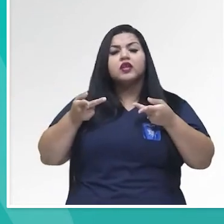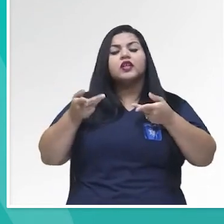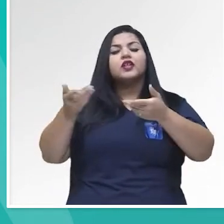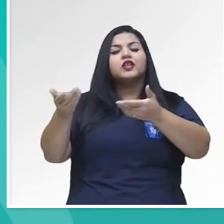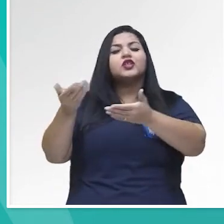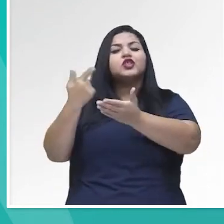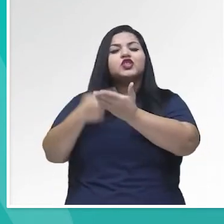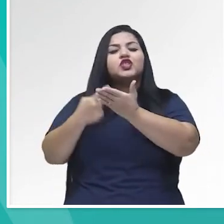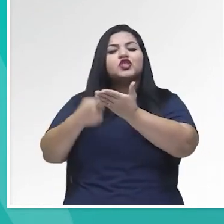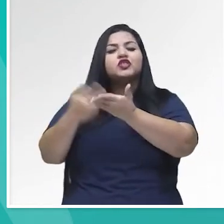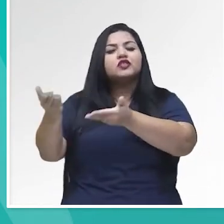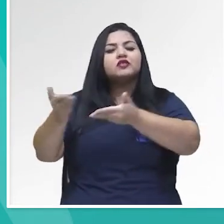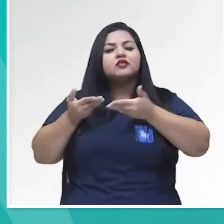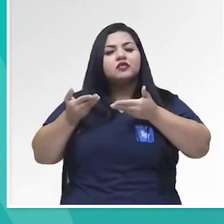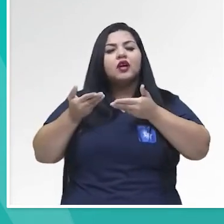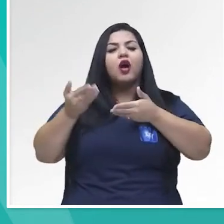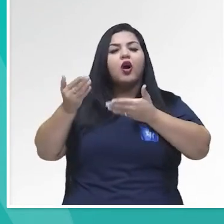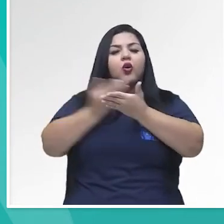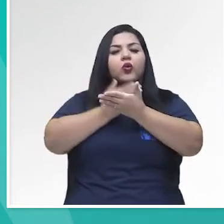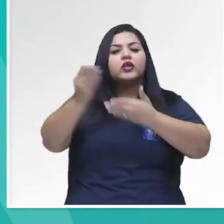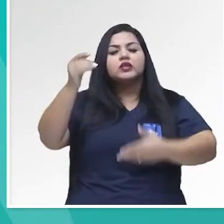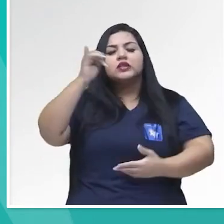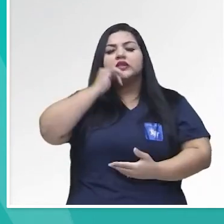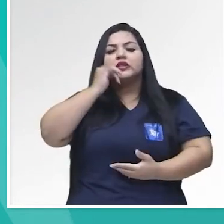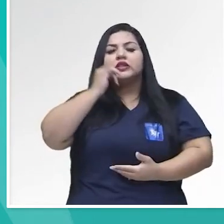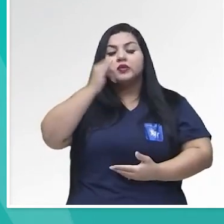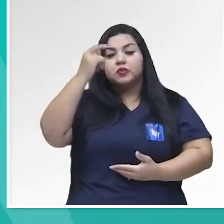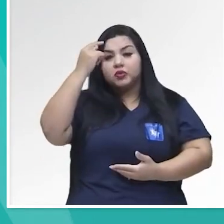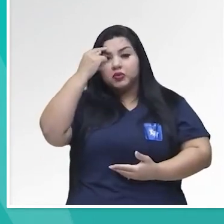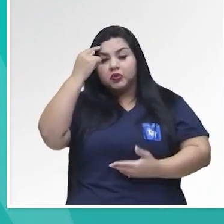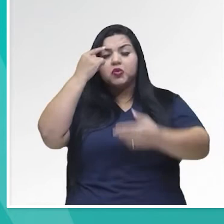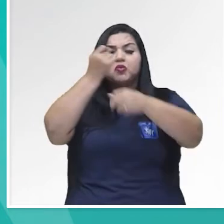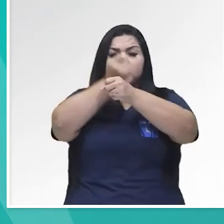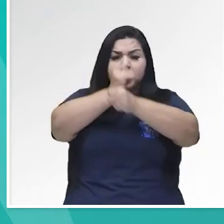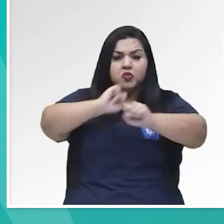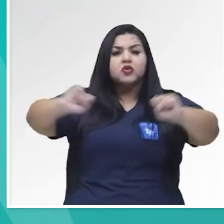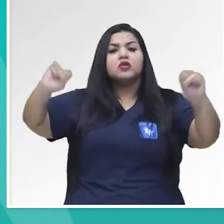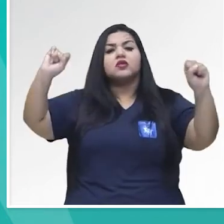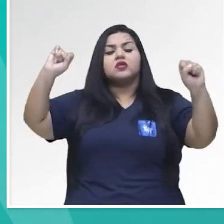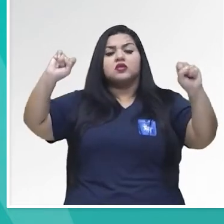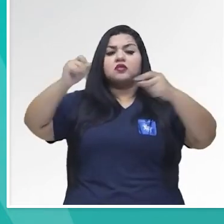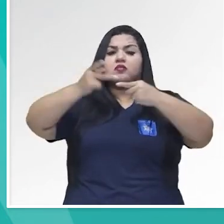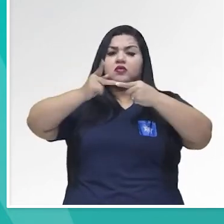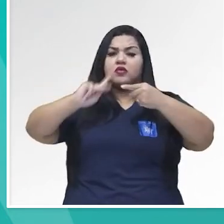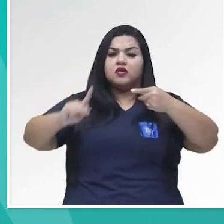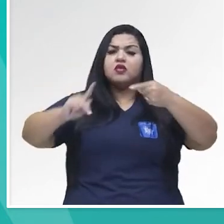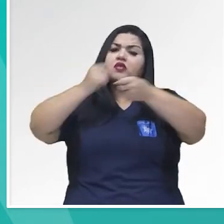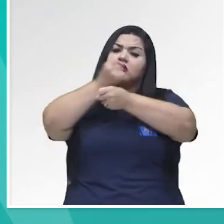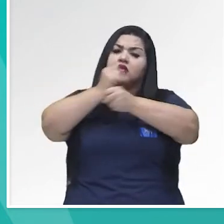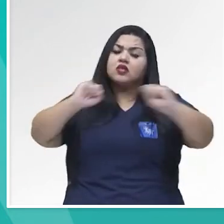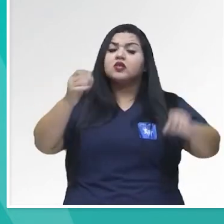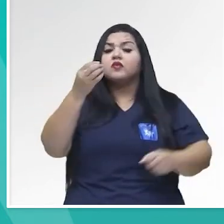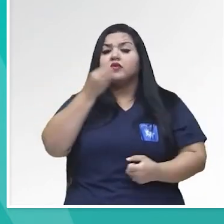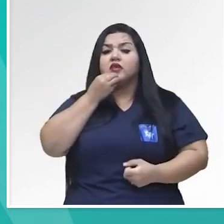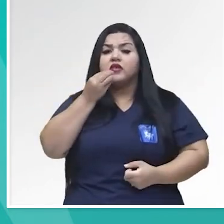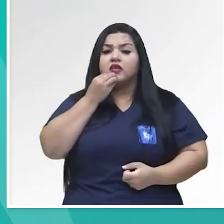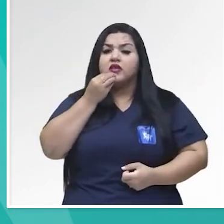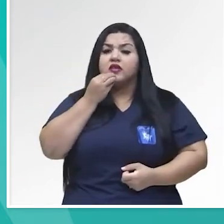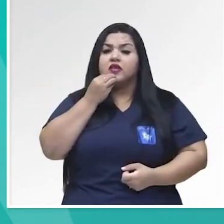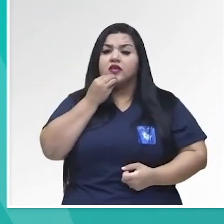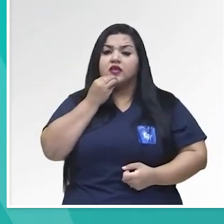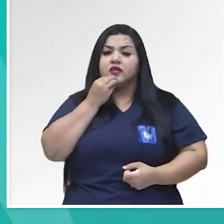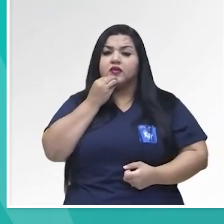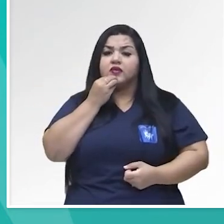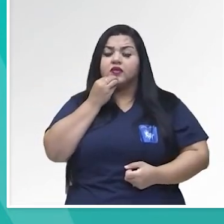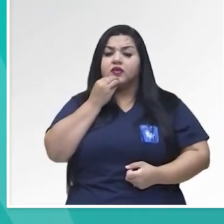exemplos de paradigmas que foram quebrados e que foram oportunidade para